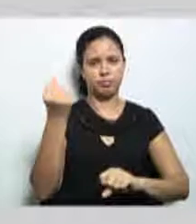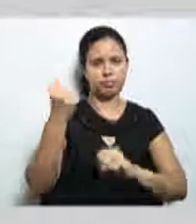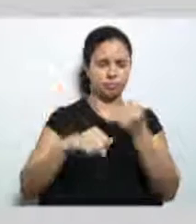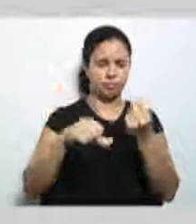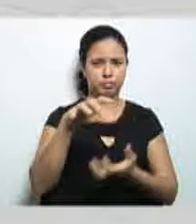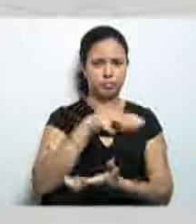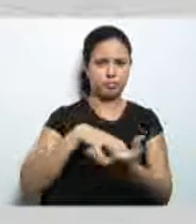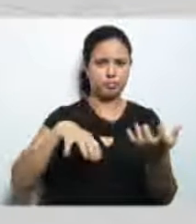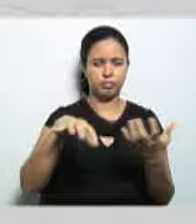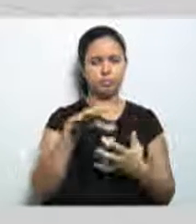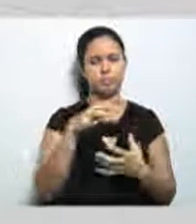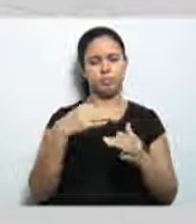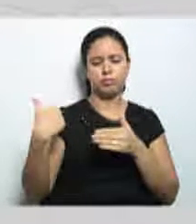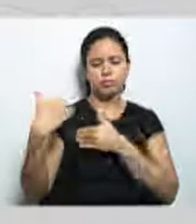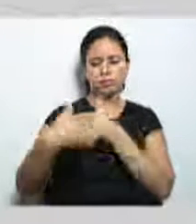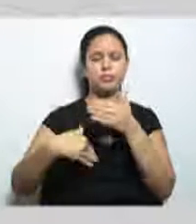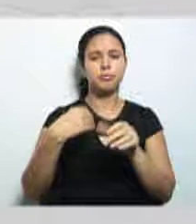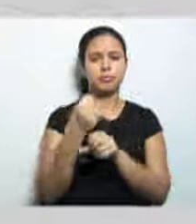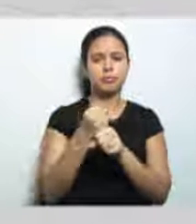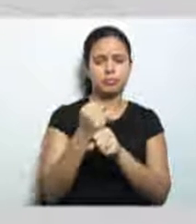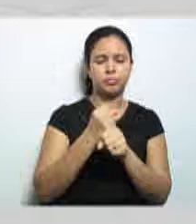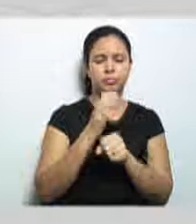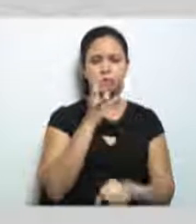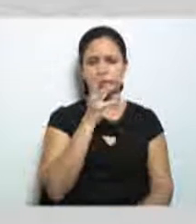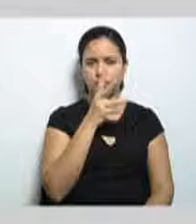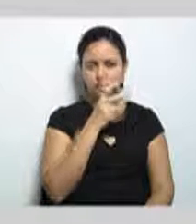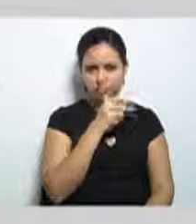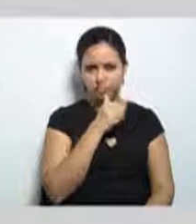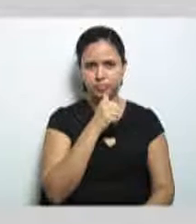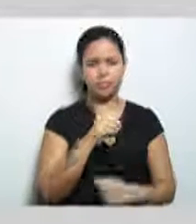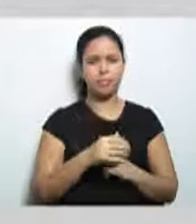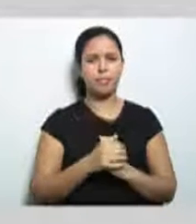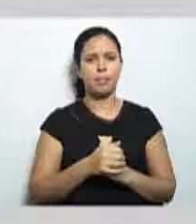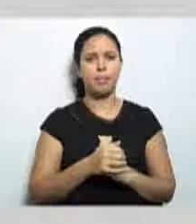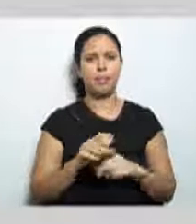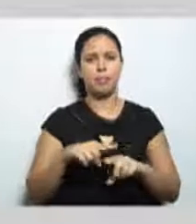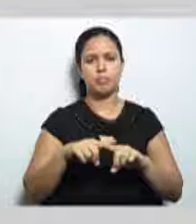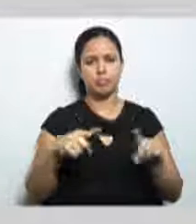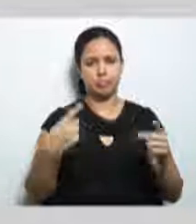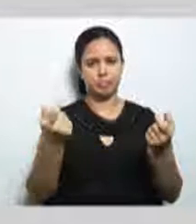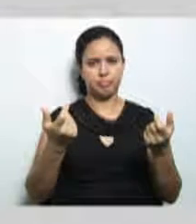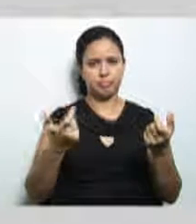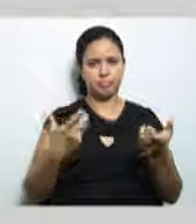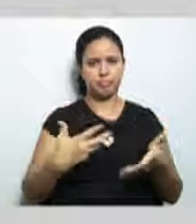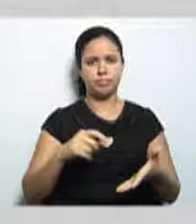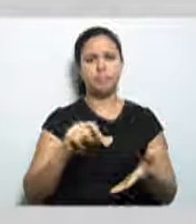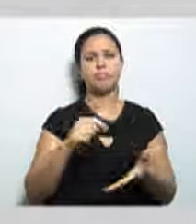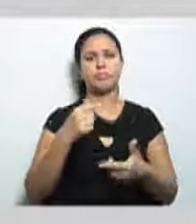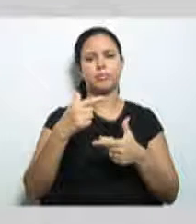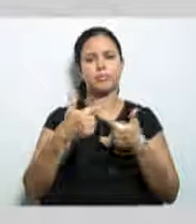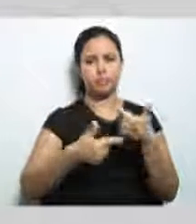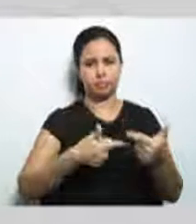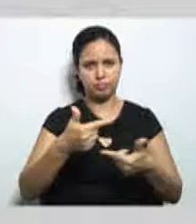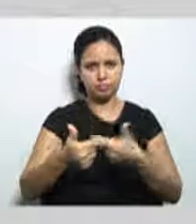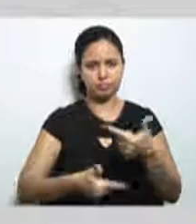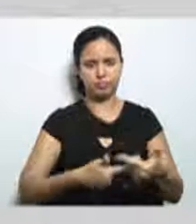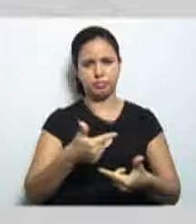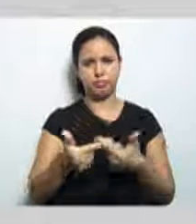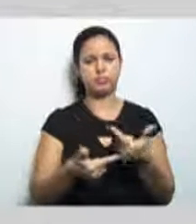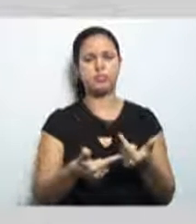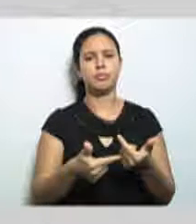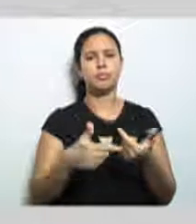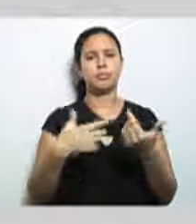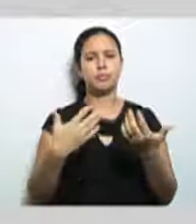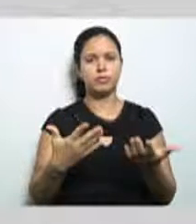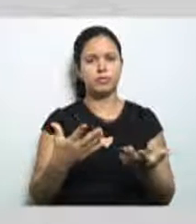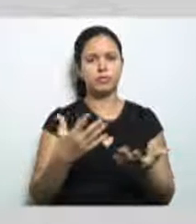que demoraram alguns anos, né? Mas a gente vai falar aqui apenas do trabalho, né? Com a instalação do